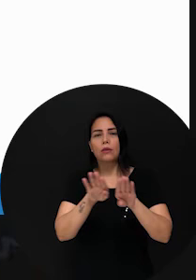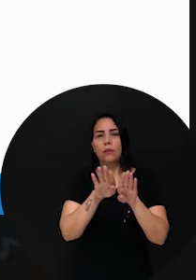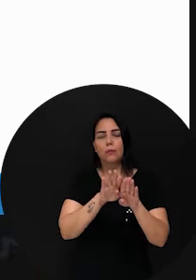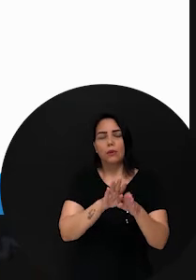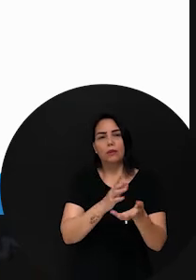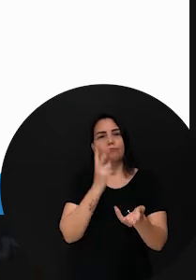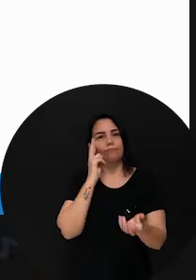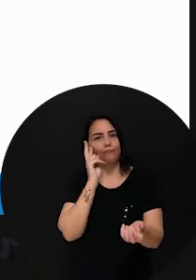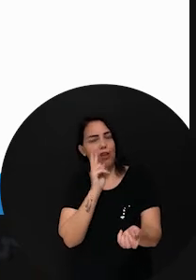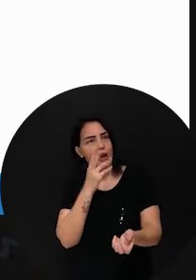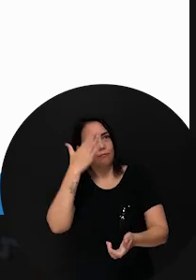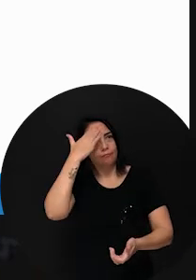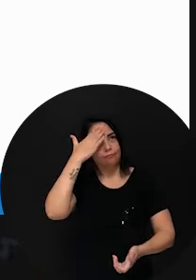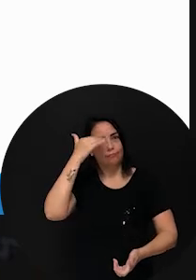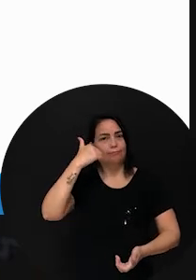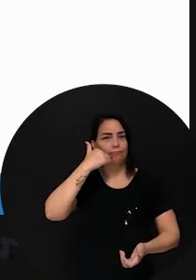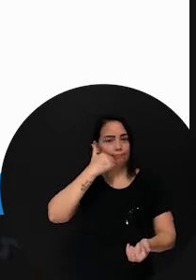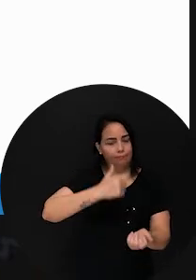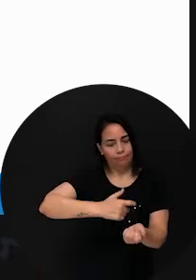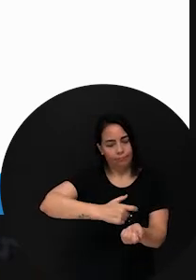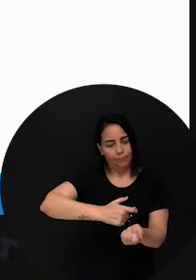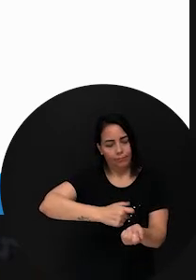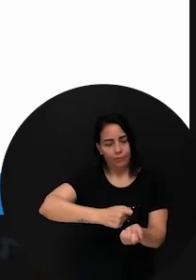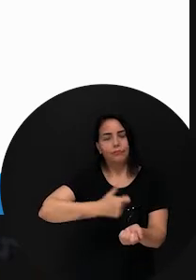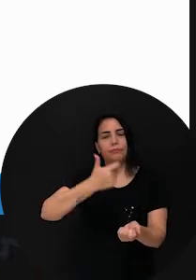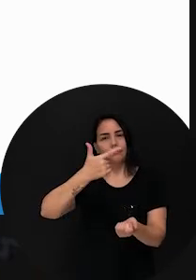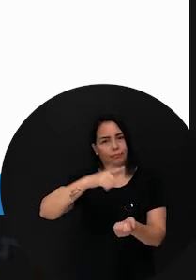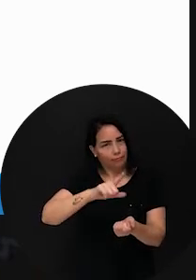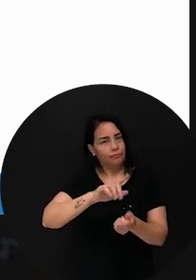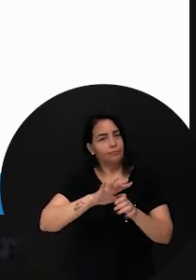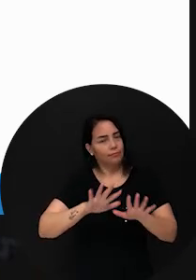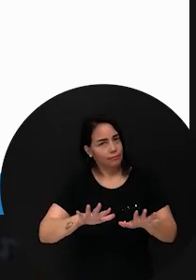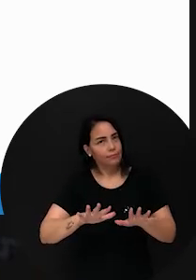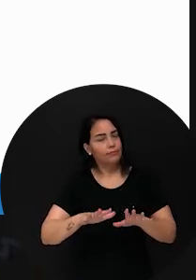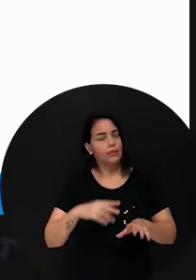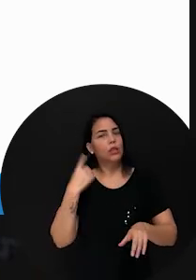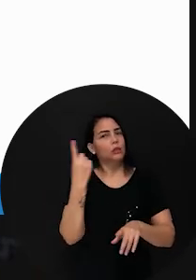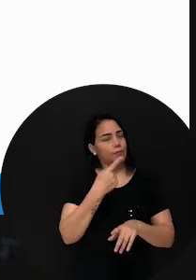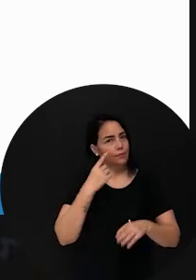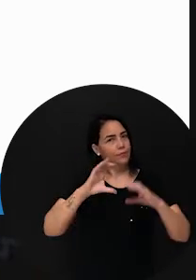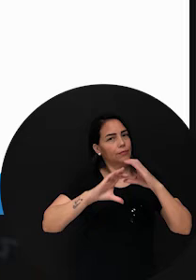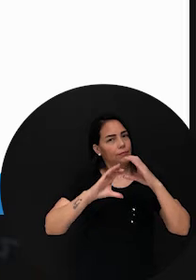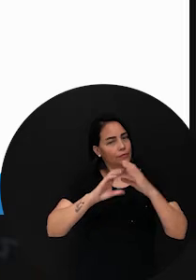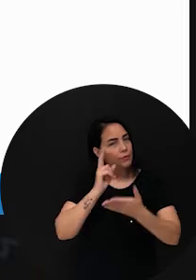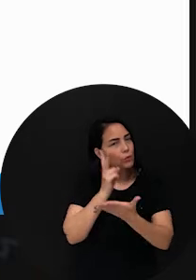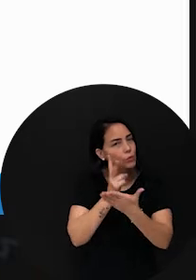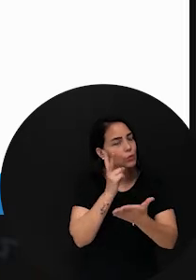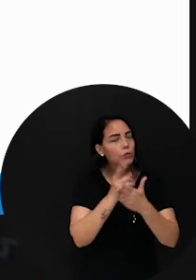Justamente. Isso ocorre, então, na aula de prática de conjunto, onde nós temos aqui 2 horários que estão ocorrendo